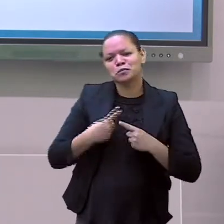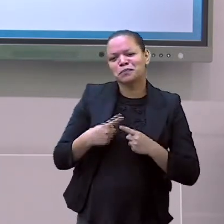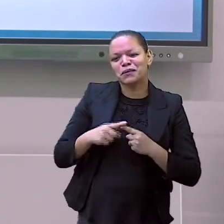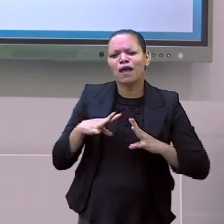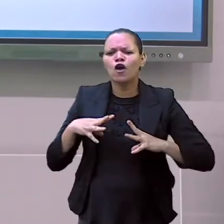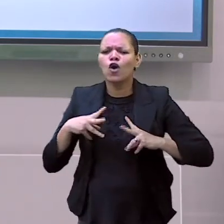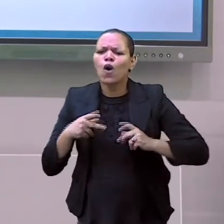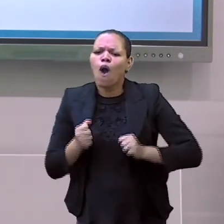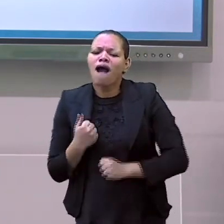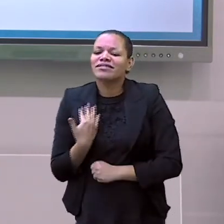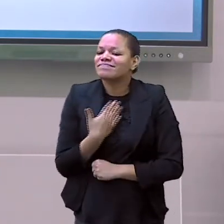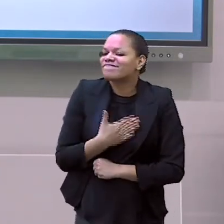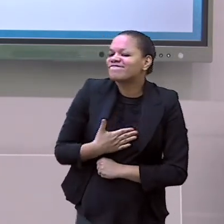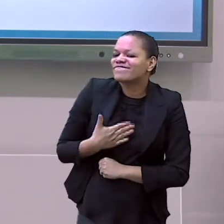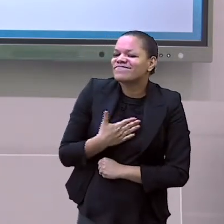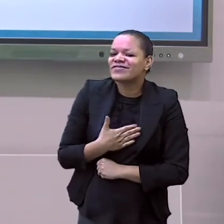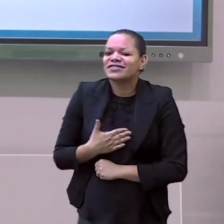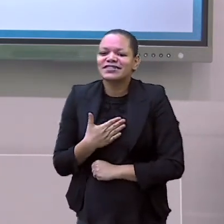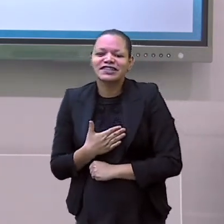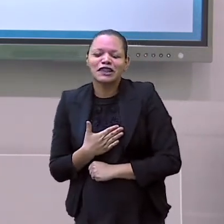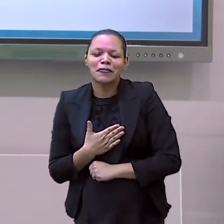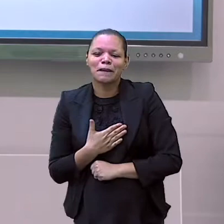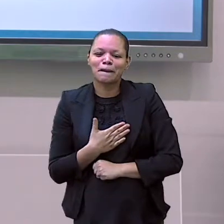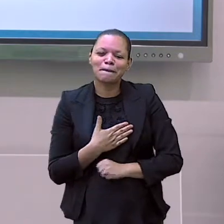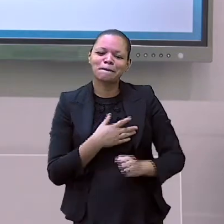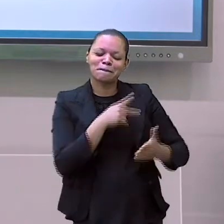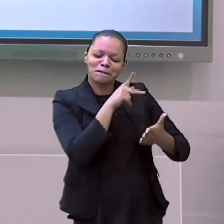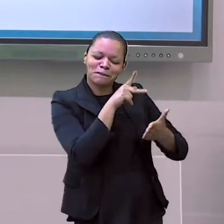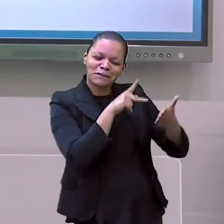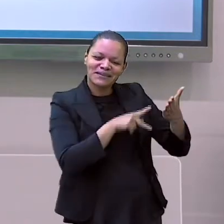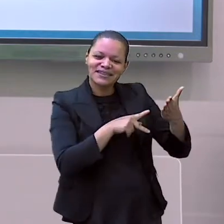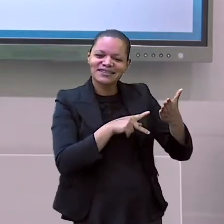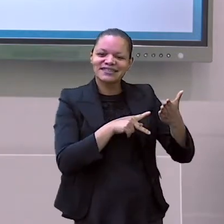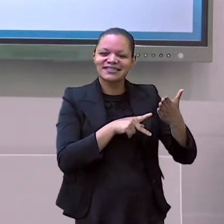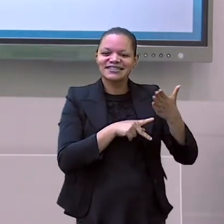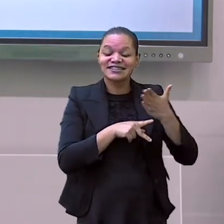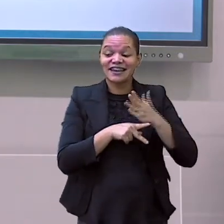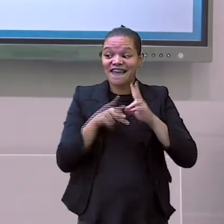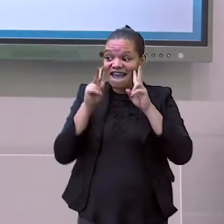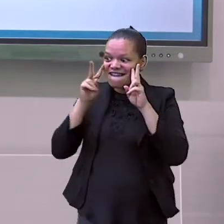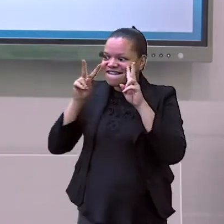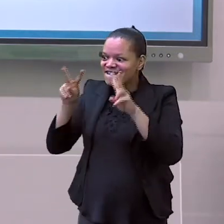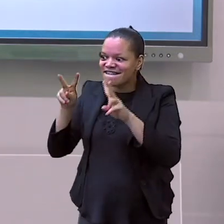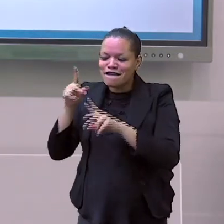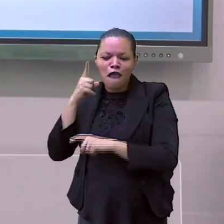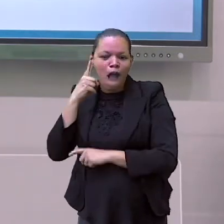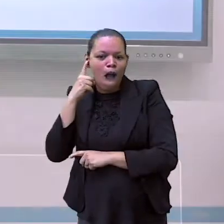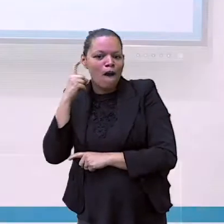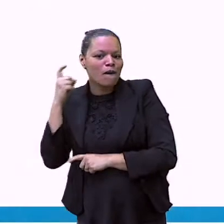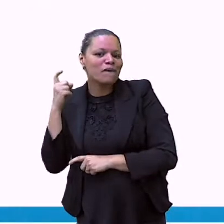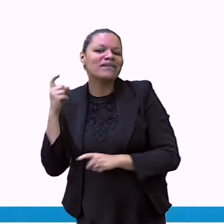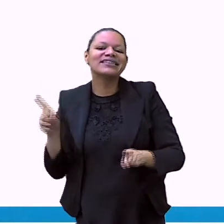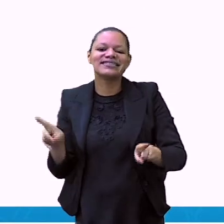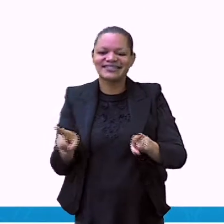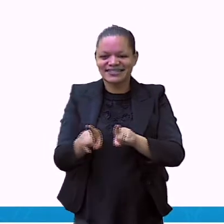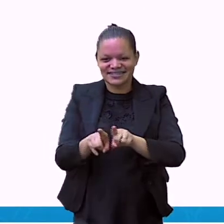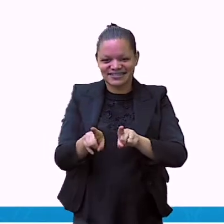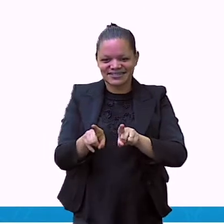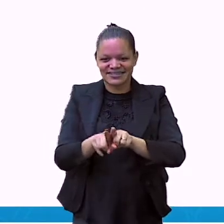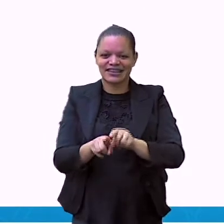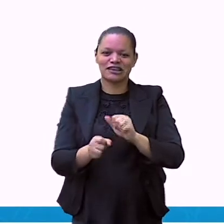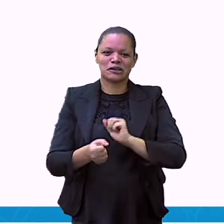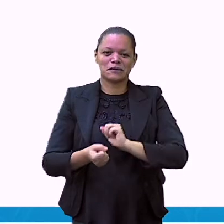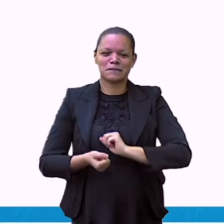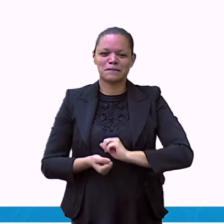de ouvir, de ler um poema. Desperta vários sentimentos. Aí vem